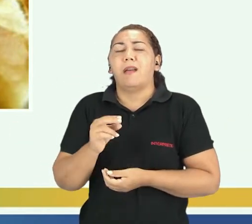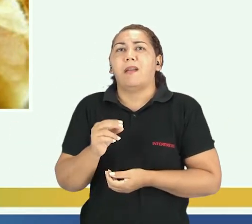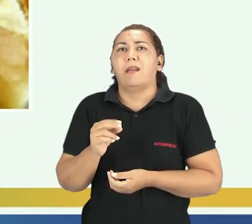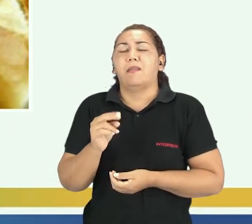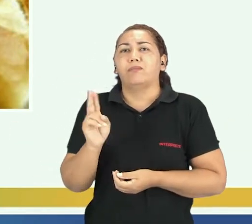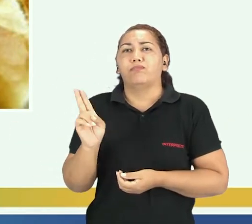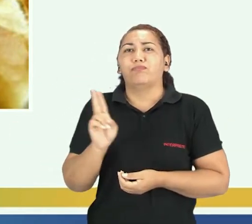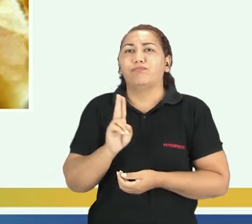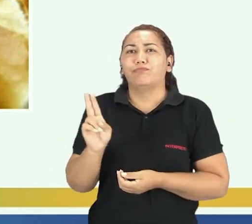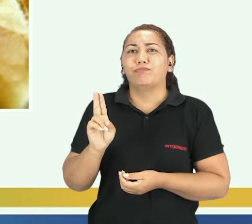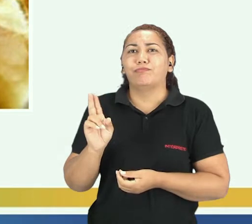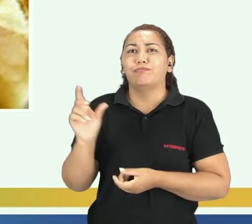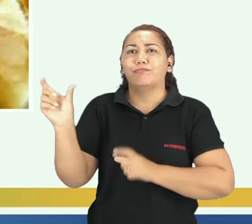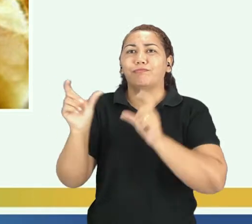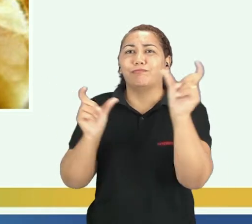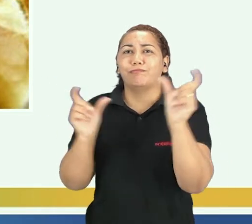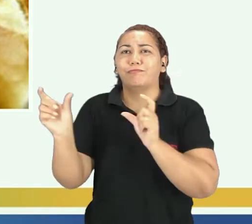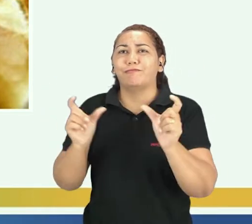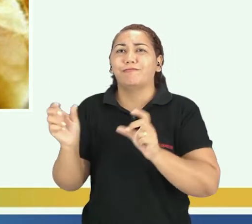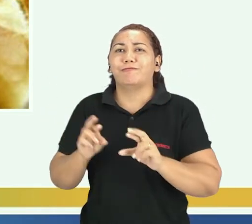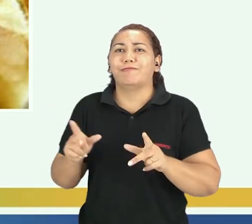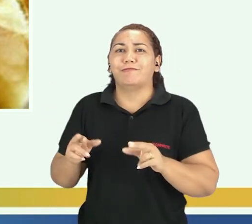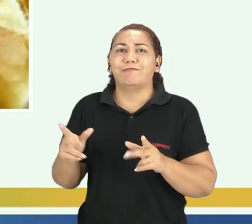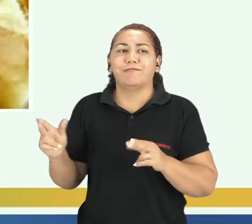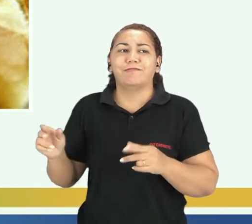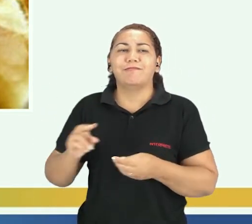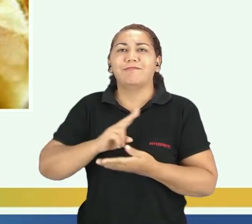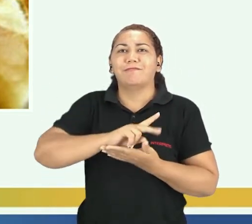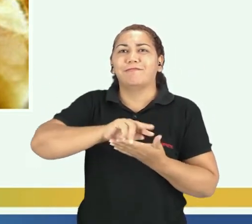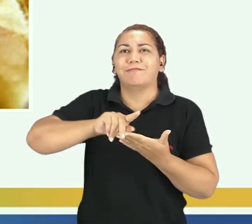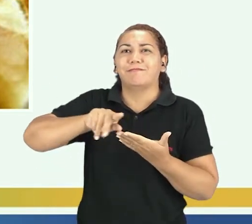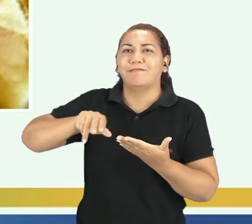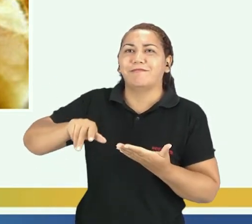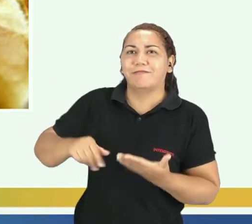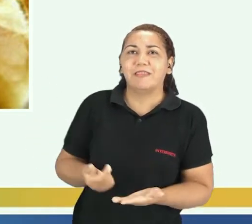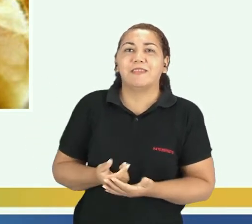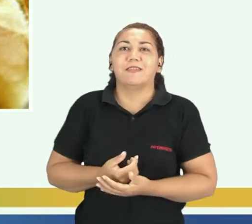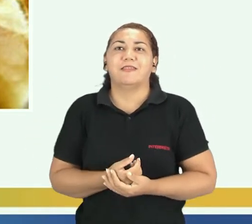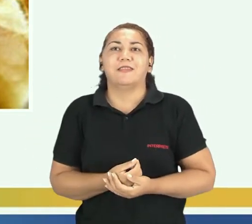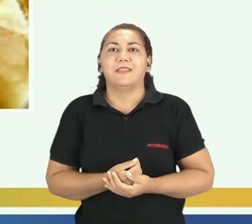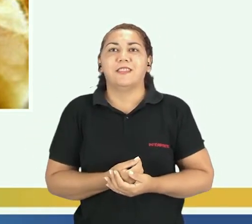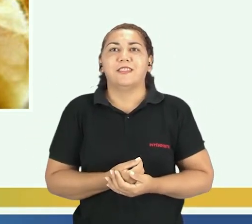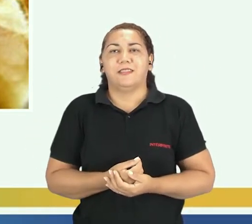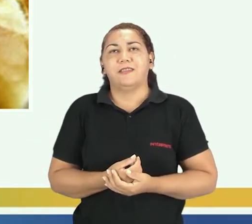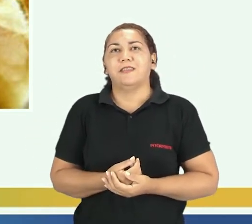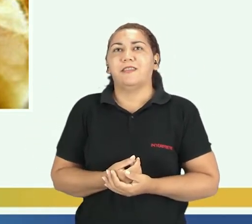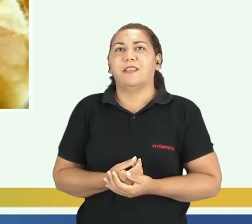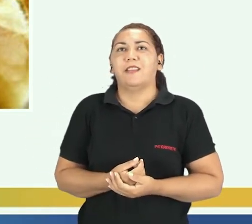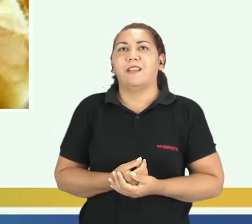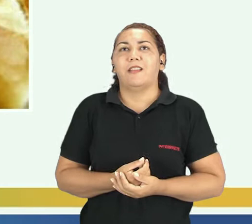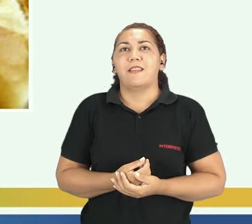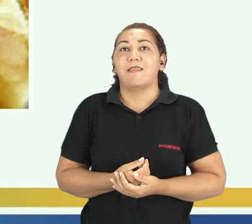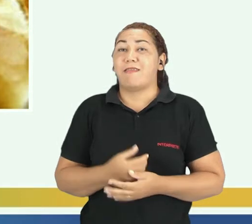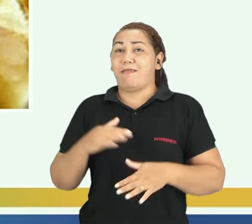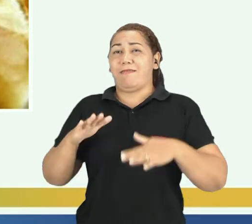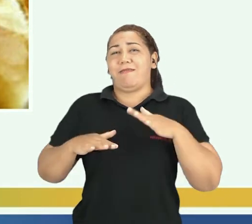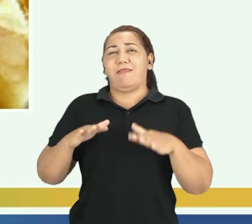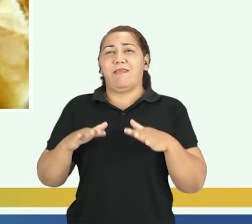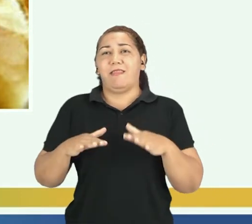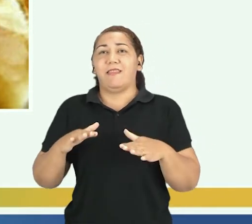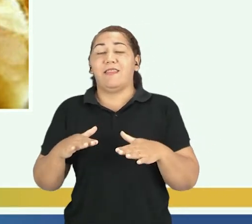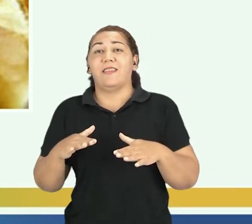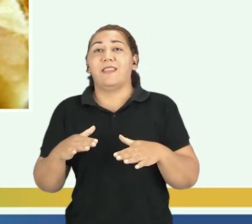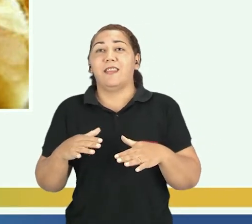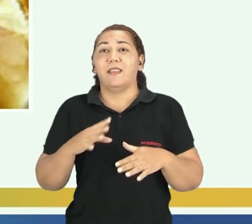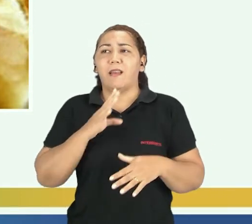Carioquinha, filão e o cacetinho aqui, ó. Olha só os termos. Talvez a gente até estranhasse esse último